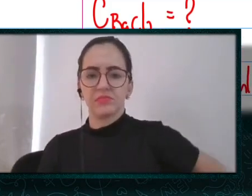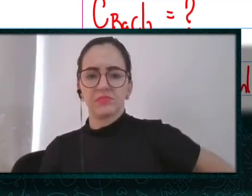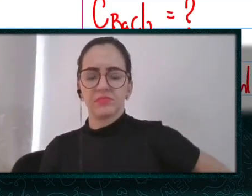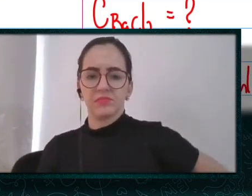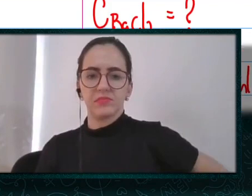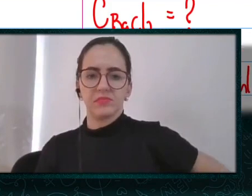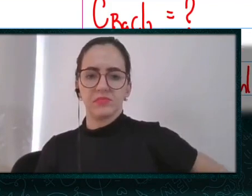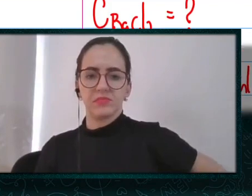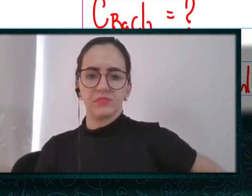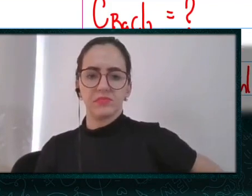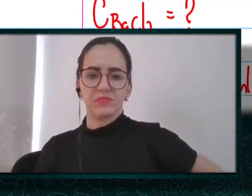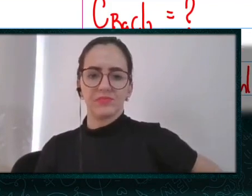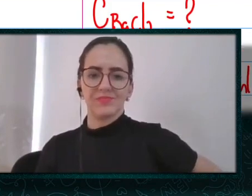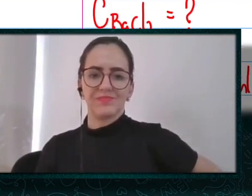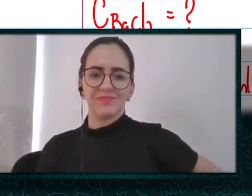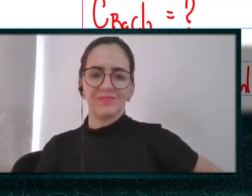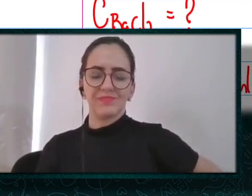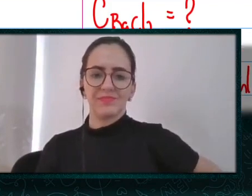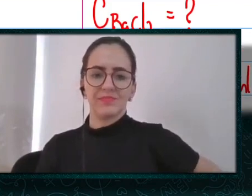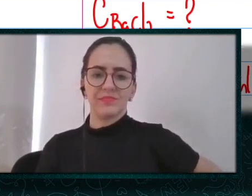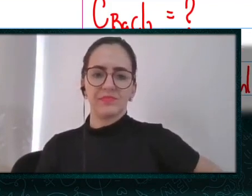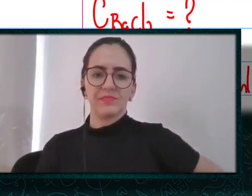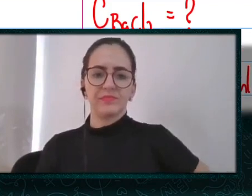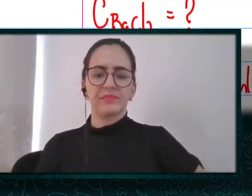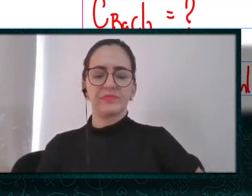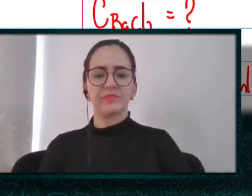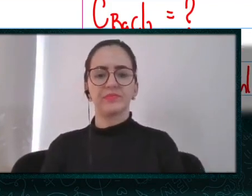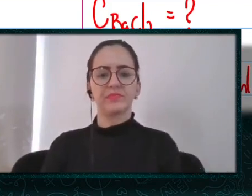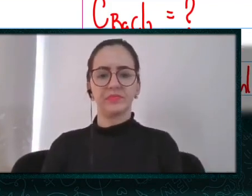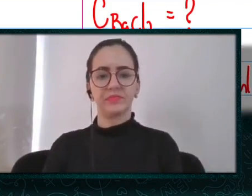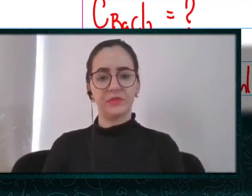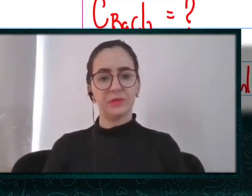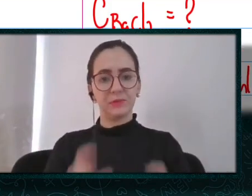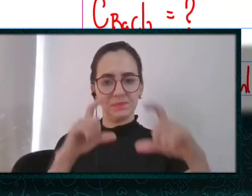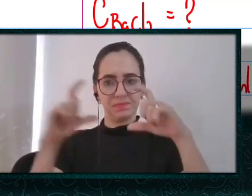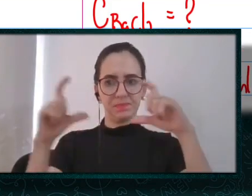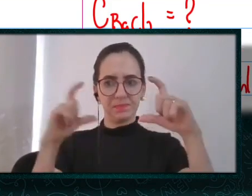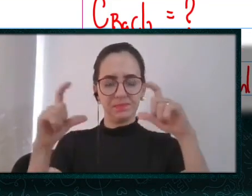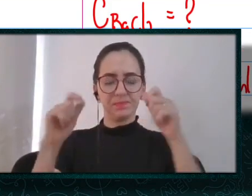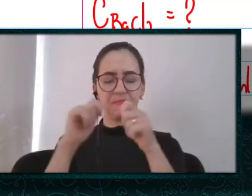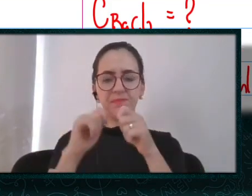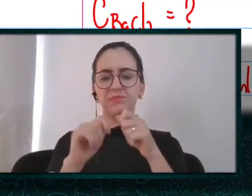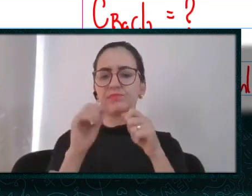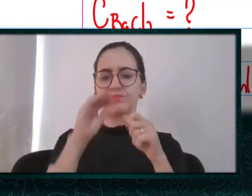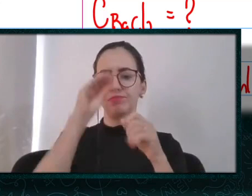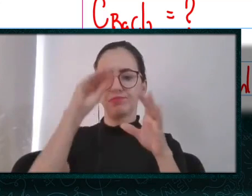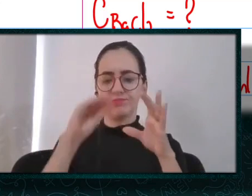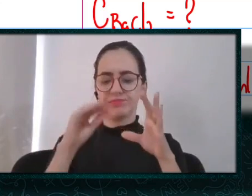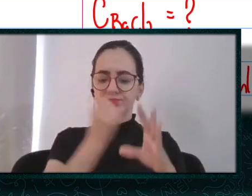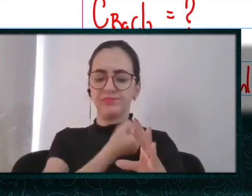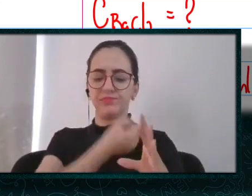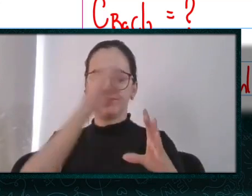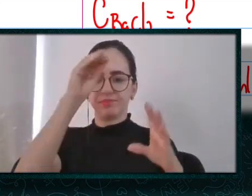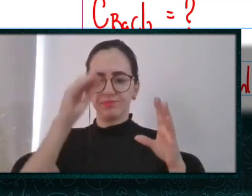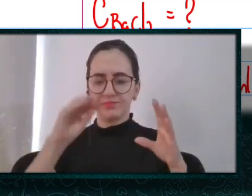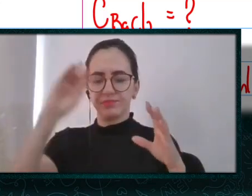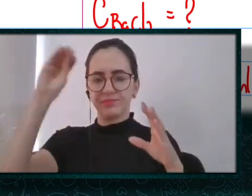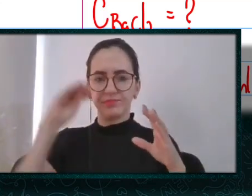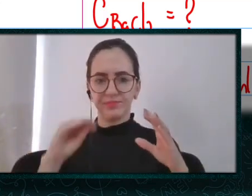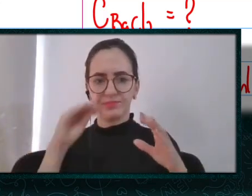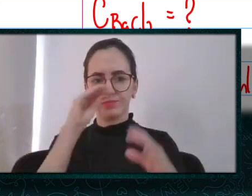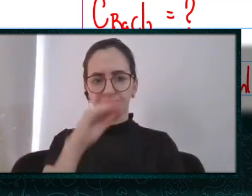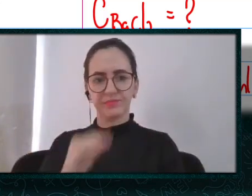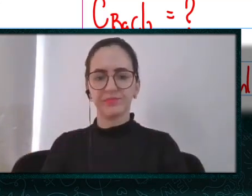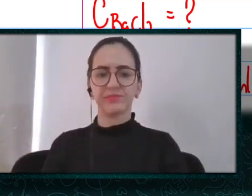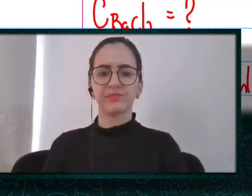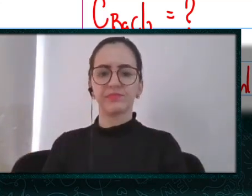vai. Concentração inicial, volume inicial, igual a concentração final, volume final.